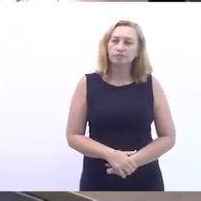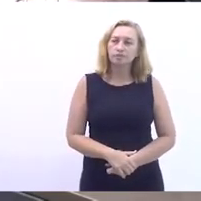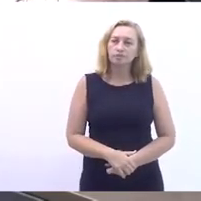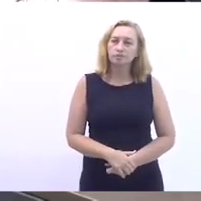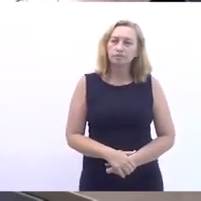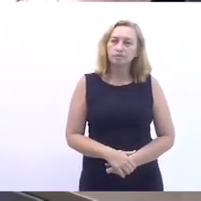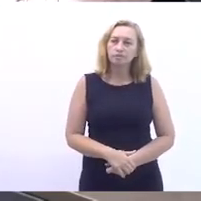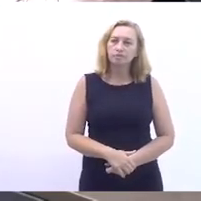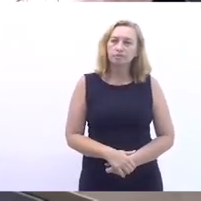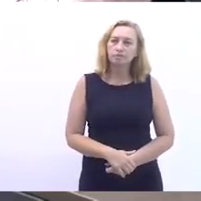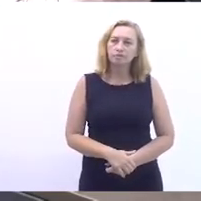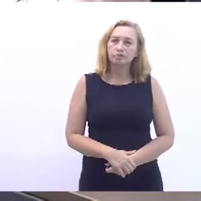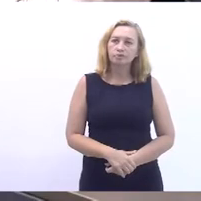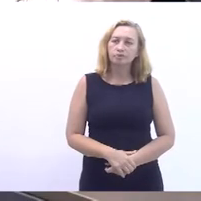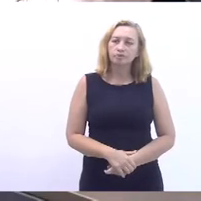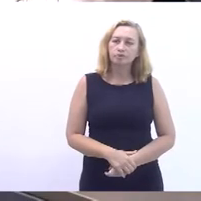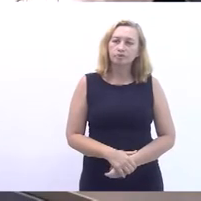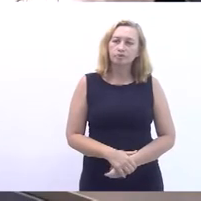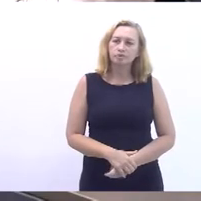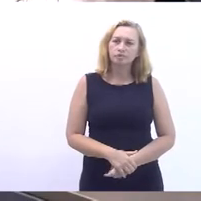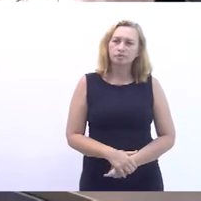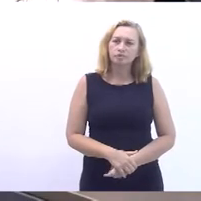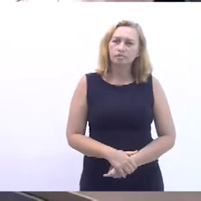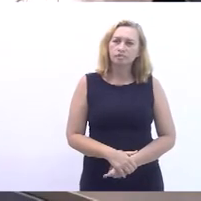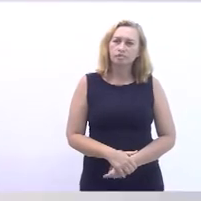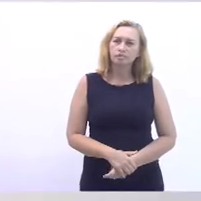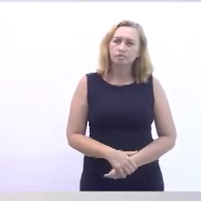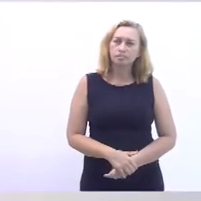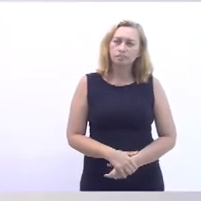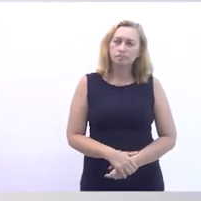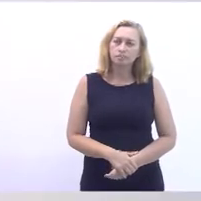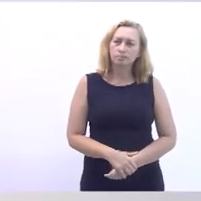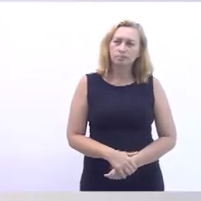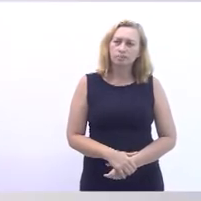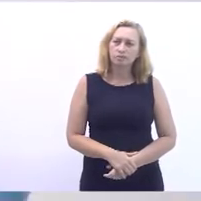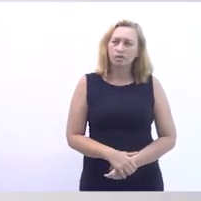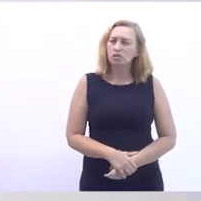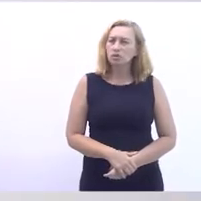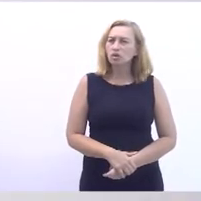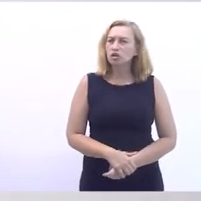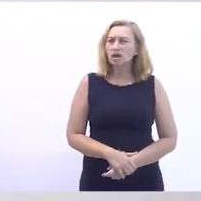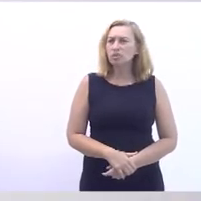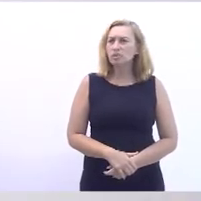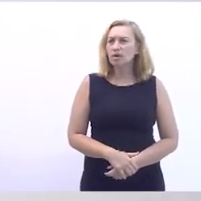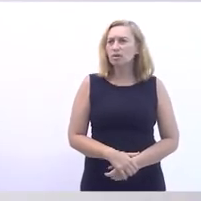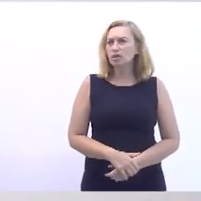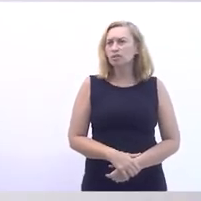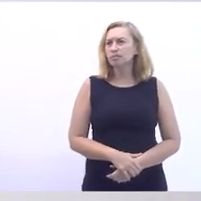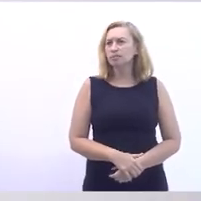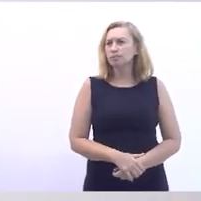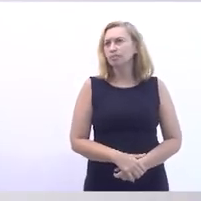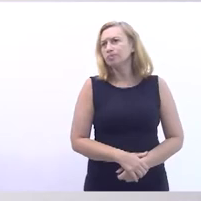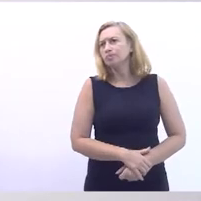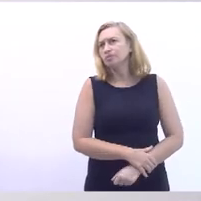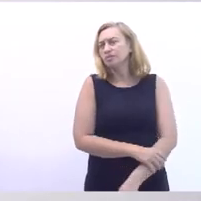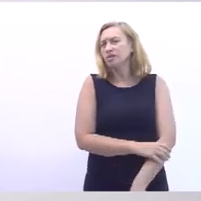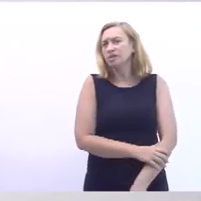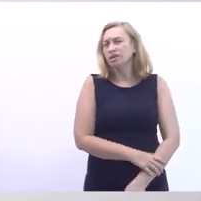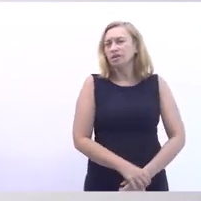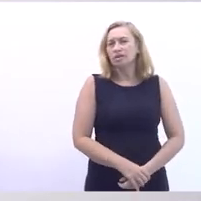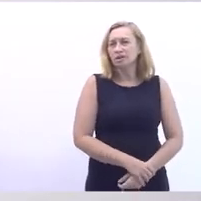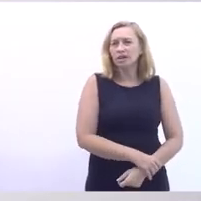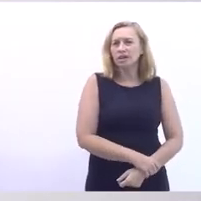e agora que já foi foi foi obrigado mim que aí pelo convite acho que não tá